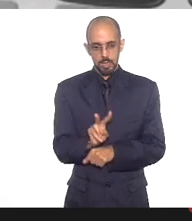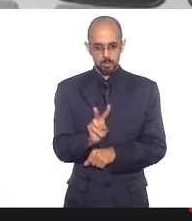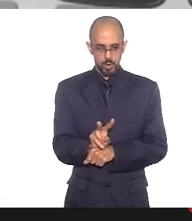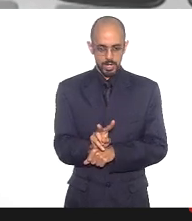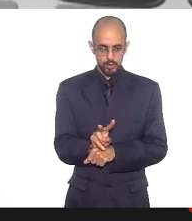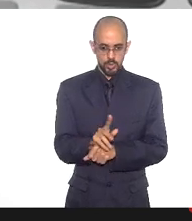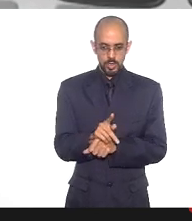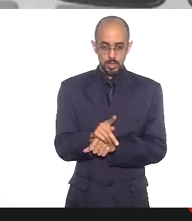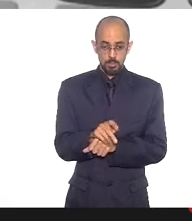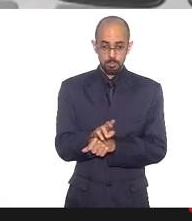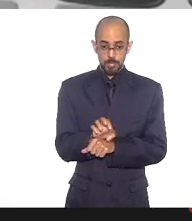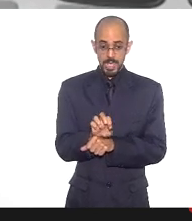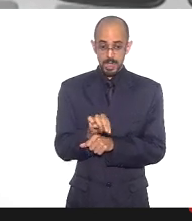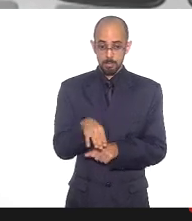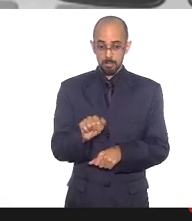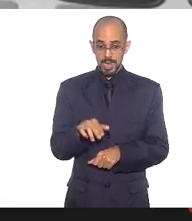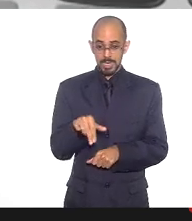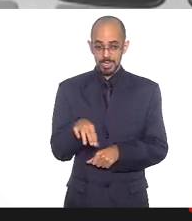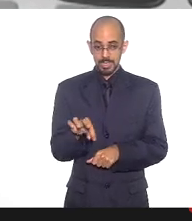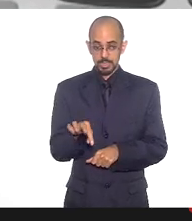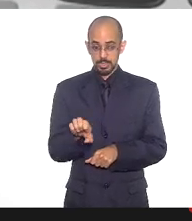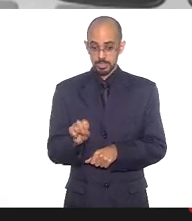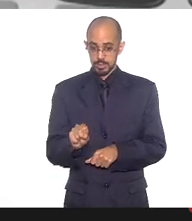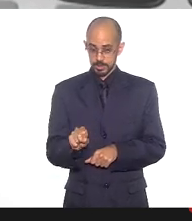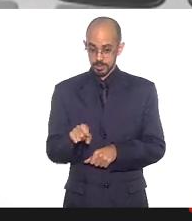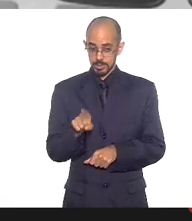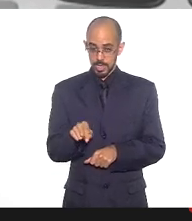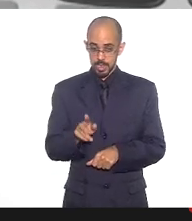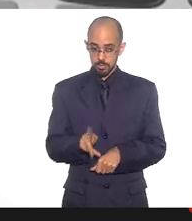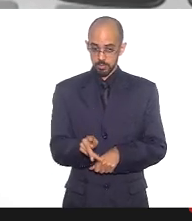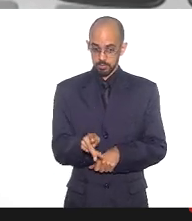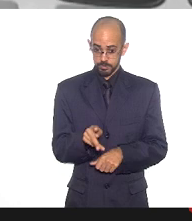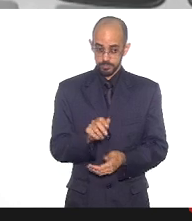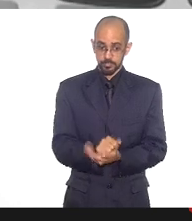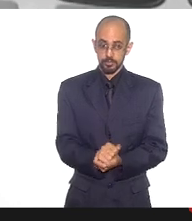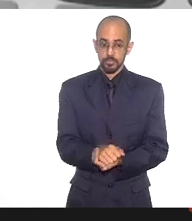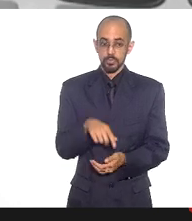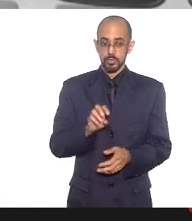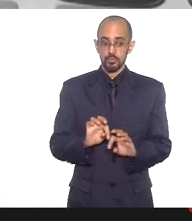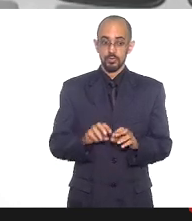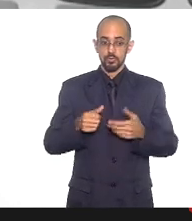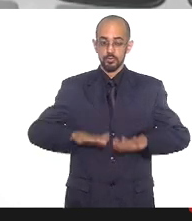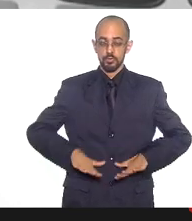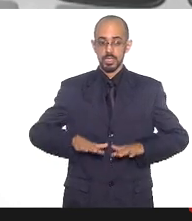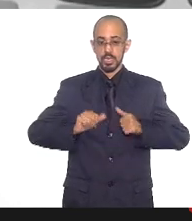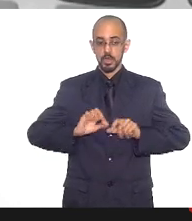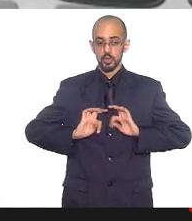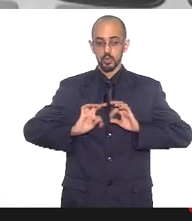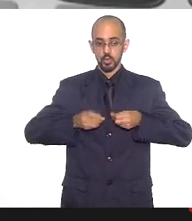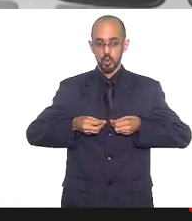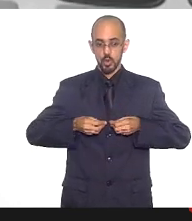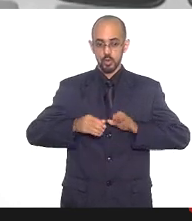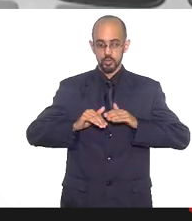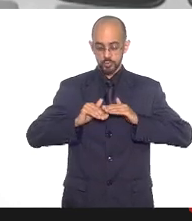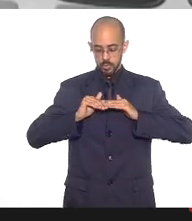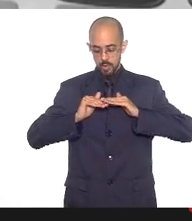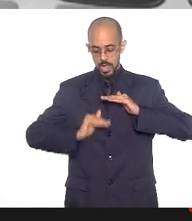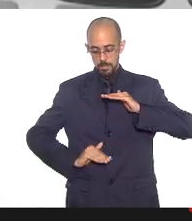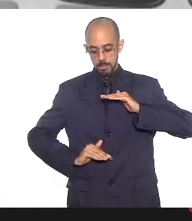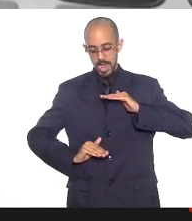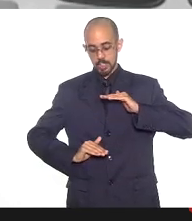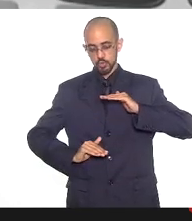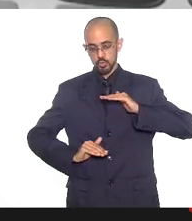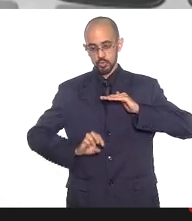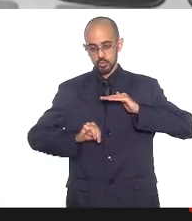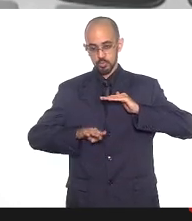permanentes ficaram todos aqueles equipamentos considerados subsea, né, abaixo da linha do mar, e